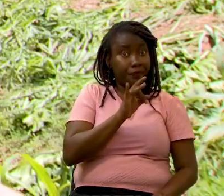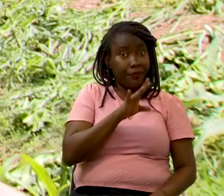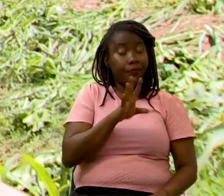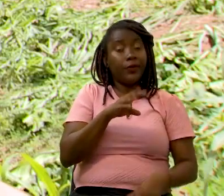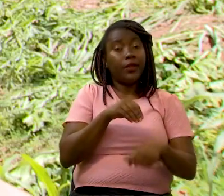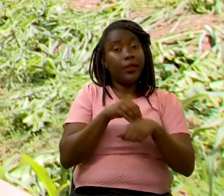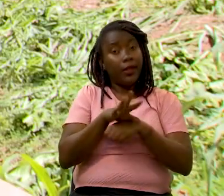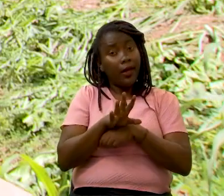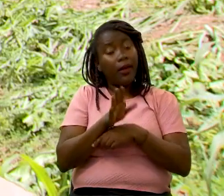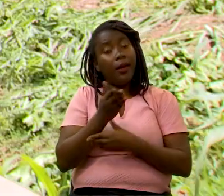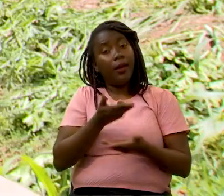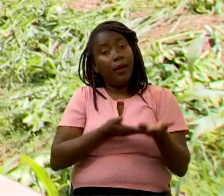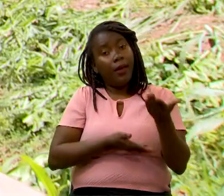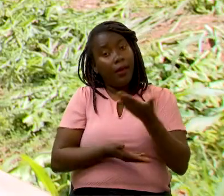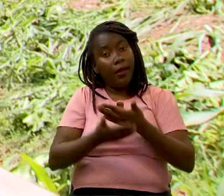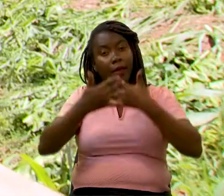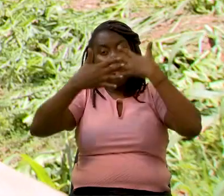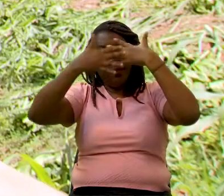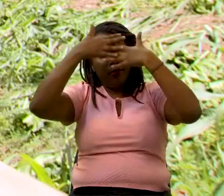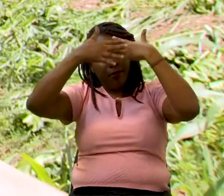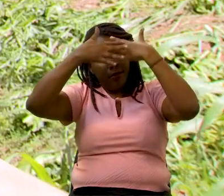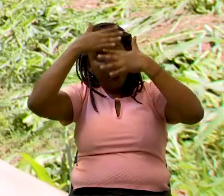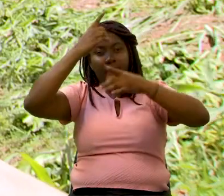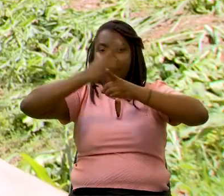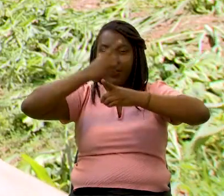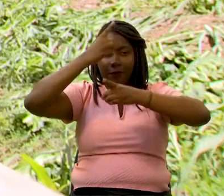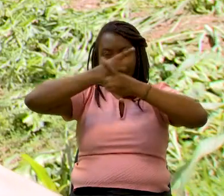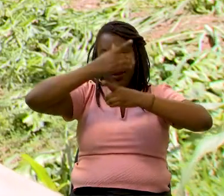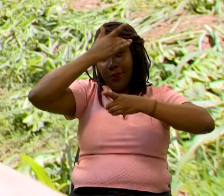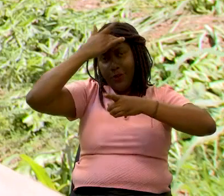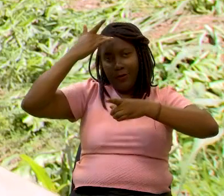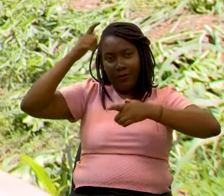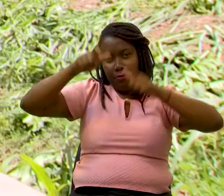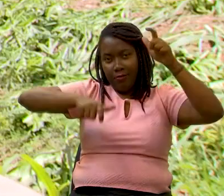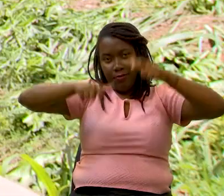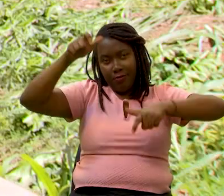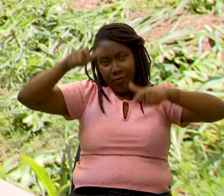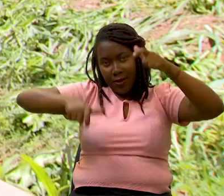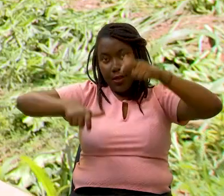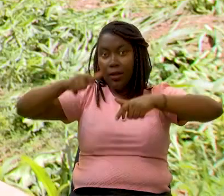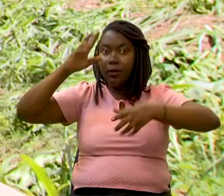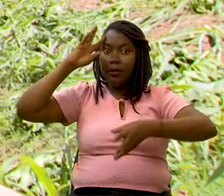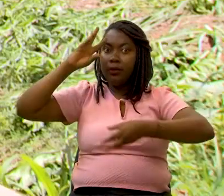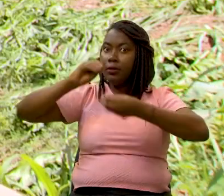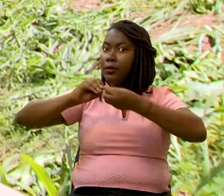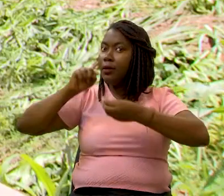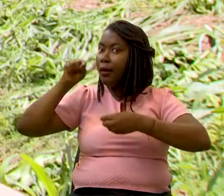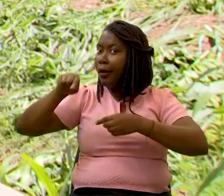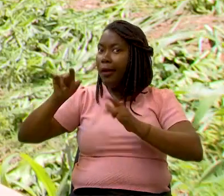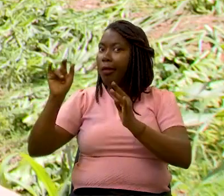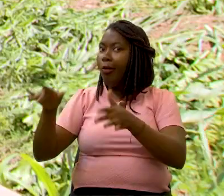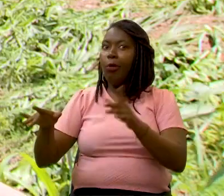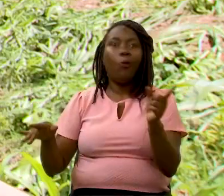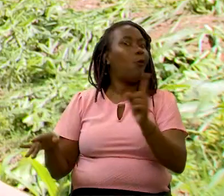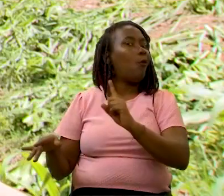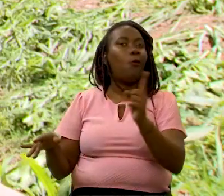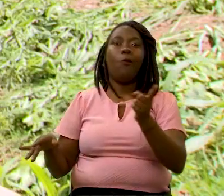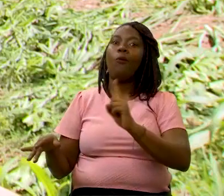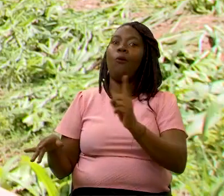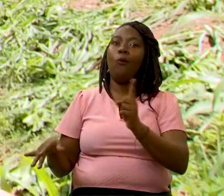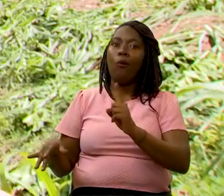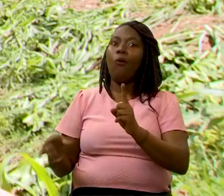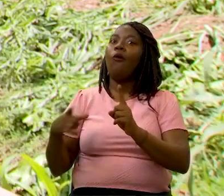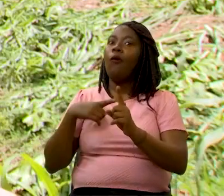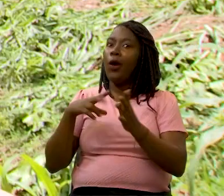as áreas verdes em si, eles trazem a relação do sombreamento, a relação da identificação das pessoas junto com as espécies, entender que aquele lugar não era só um